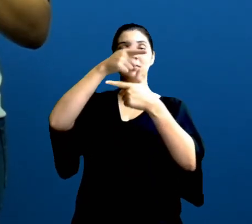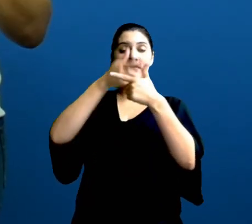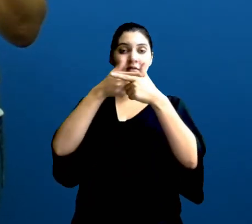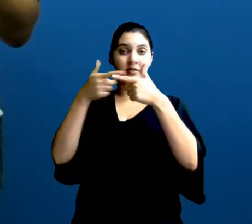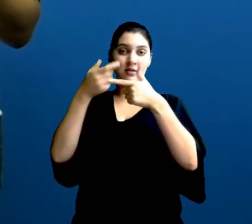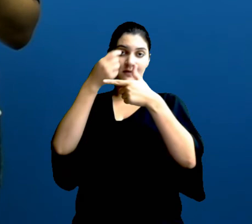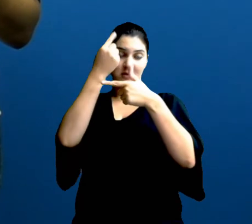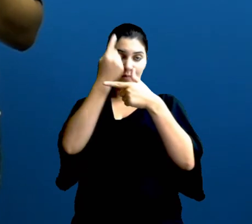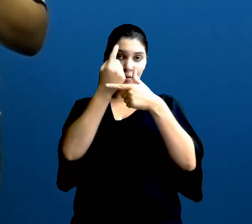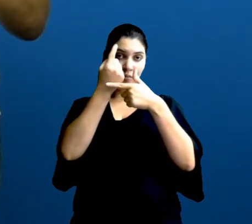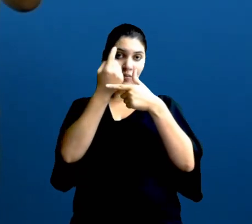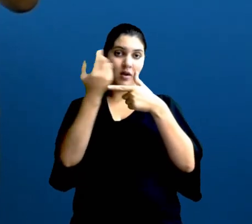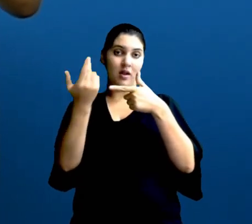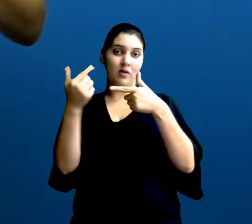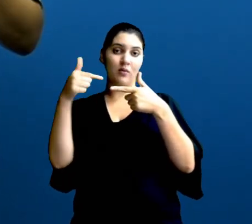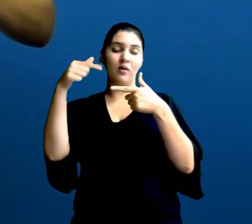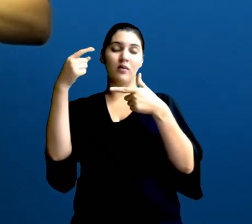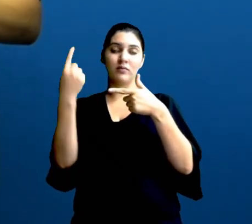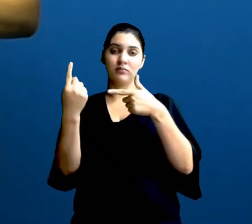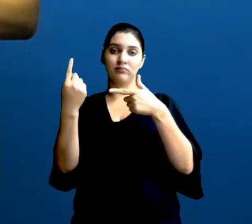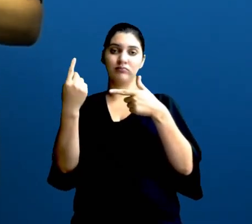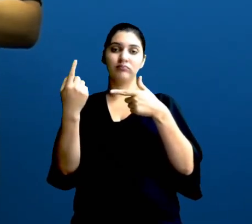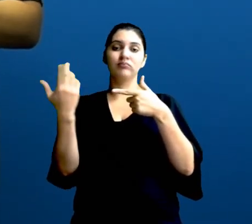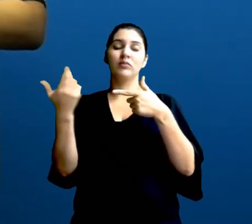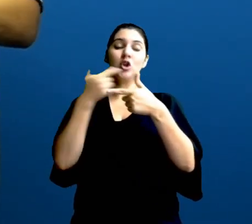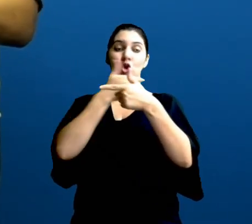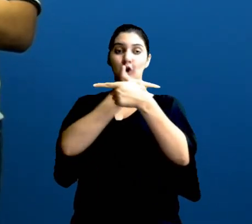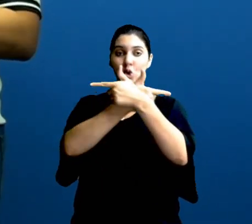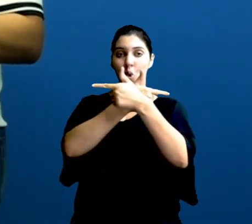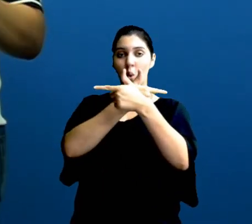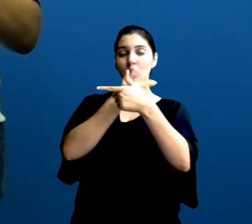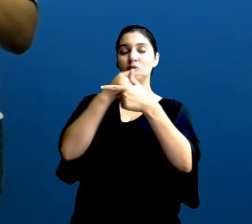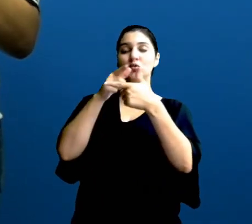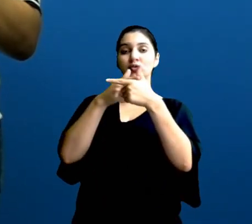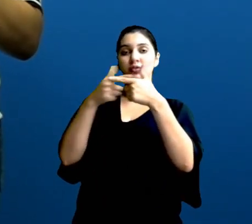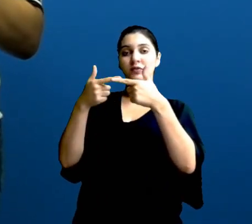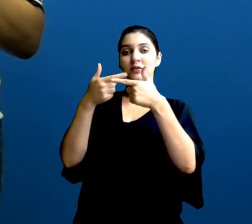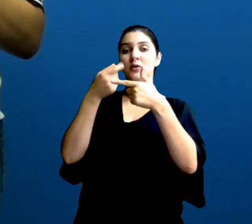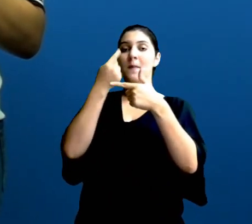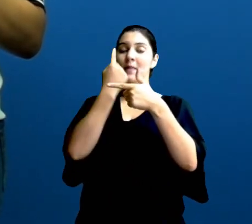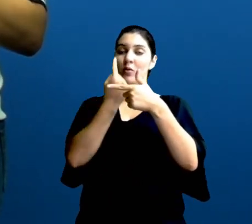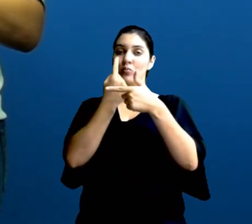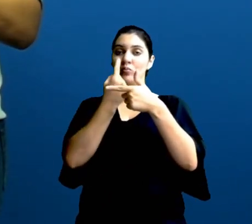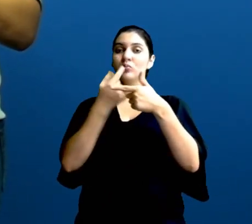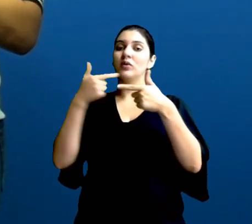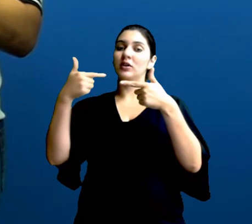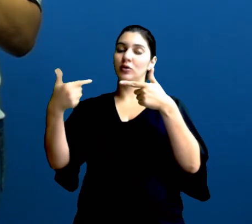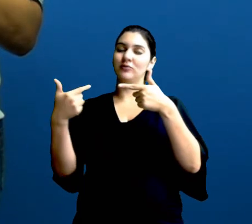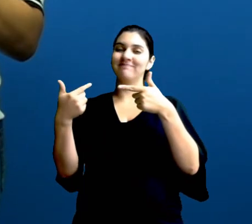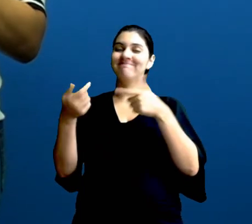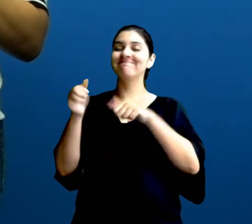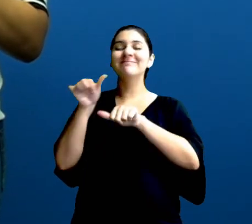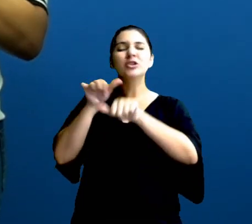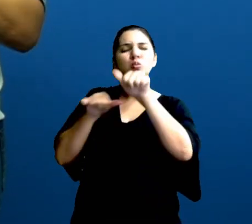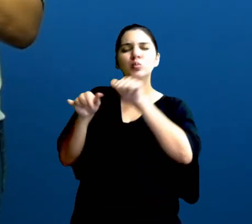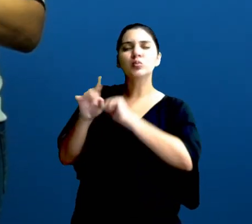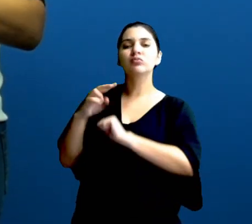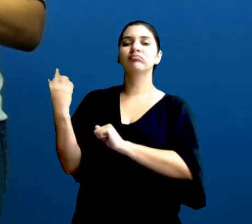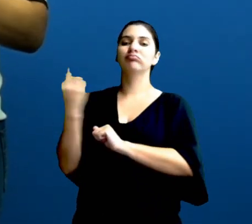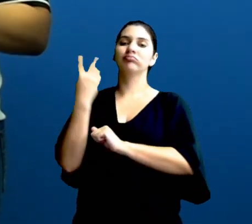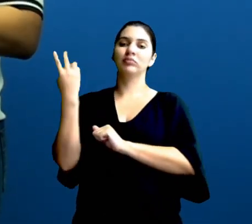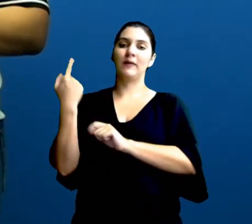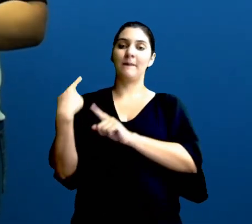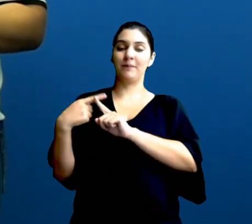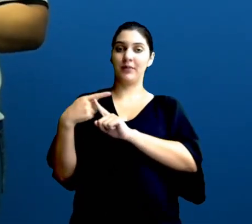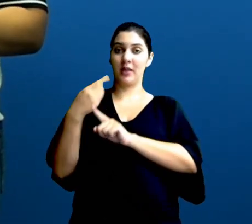7 dividido para 1 é 7. 2 dividido para 1 é 2. Então, ele não vai alterar o valor. Então,